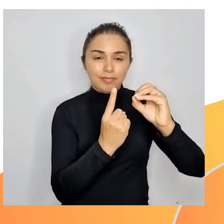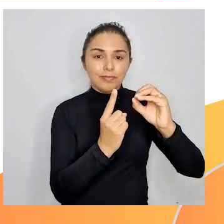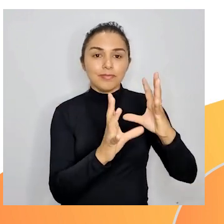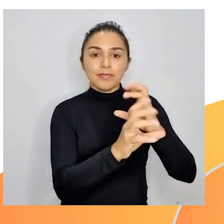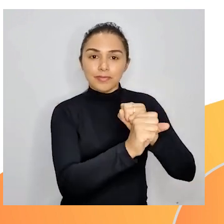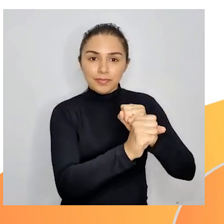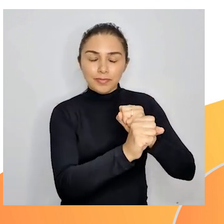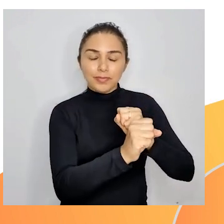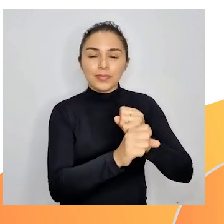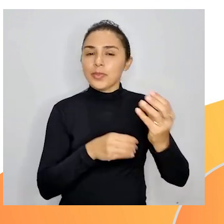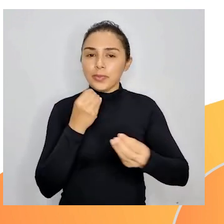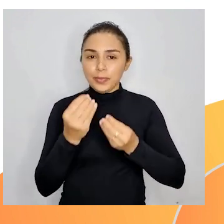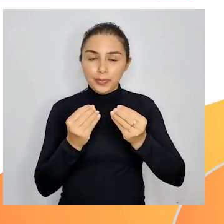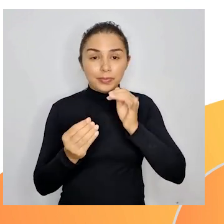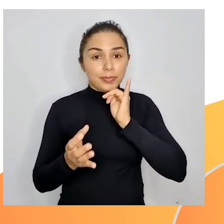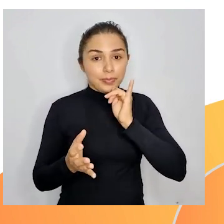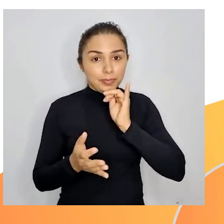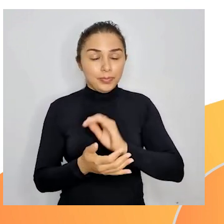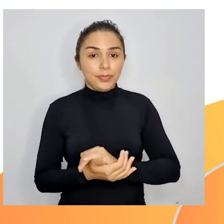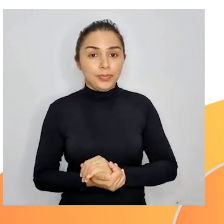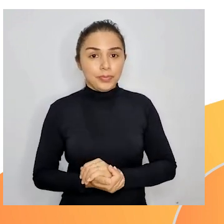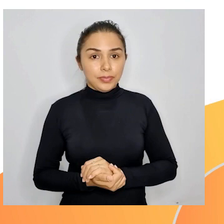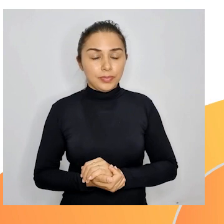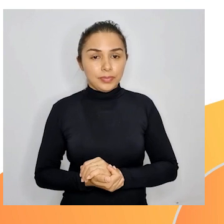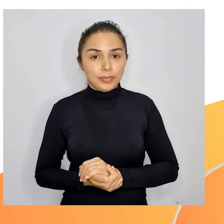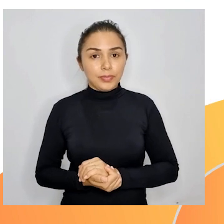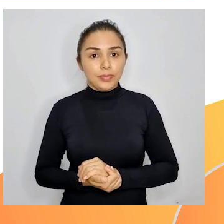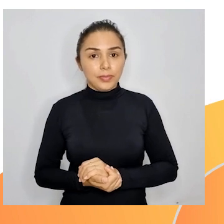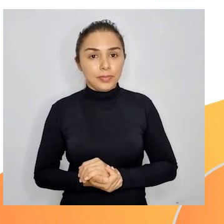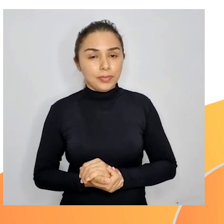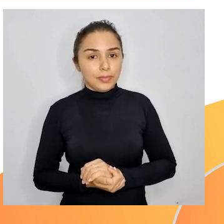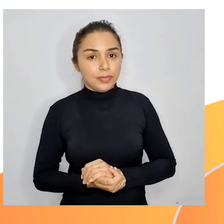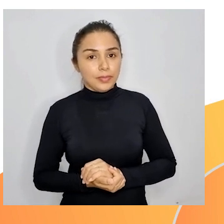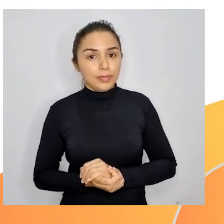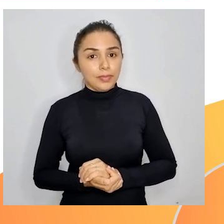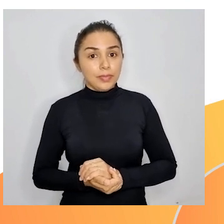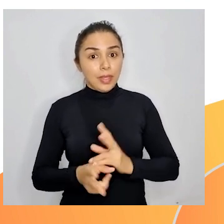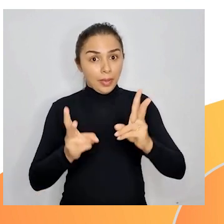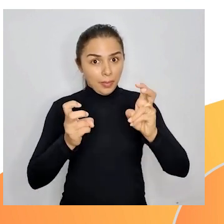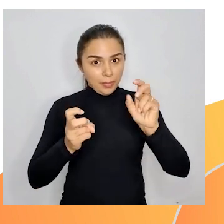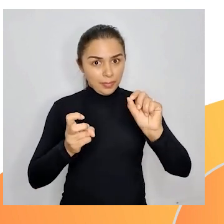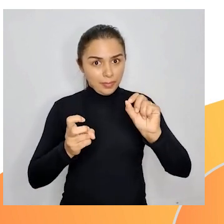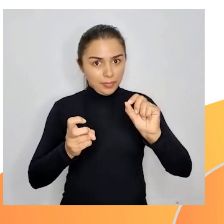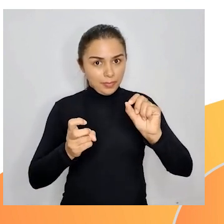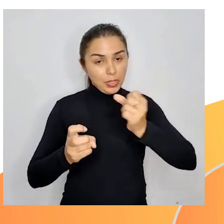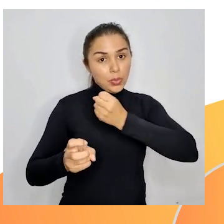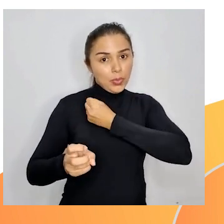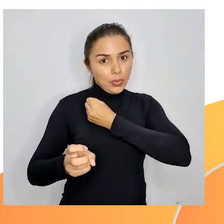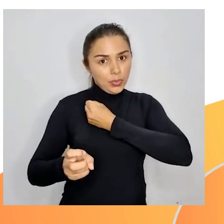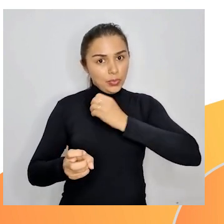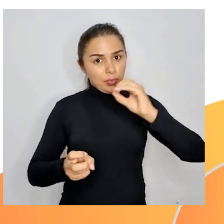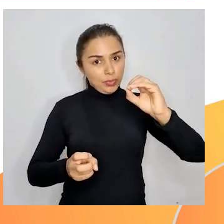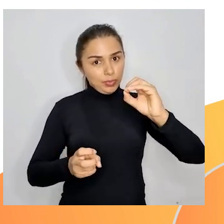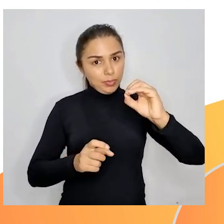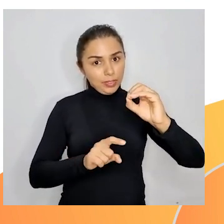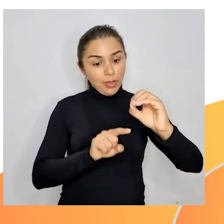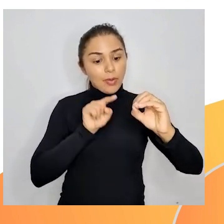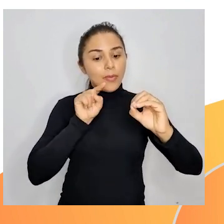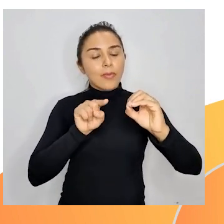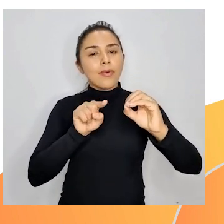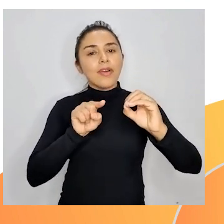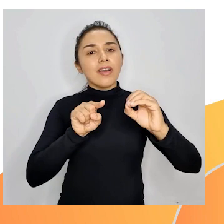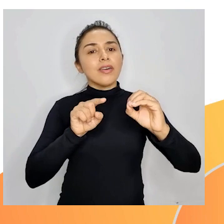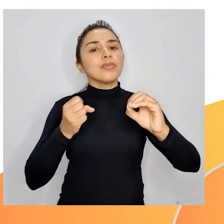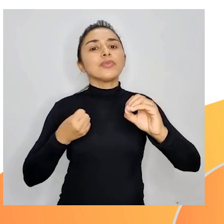proceder? Nós vamos pegar aqui o próximo algarismo, a próxima